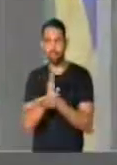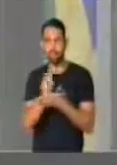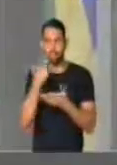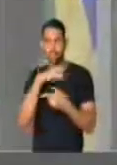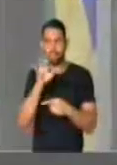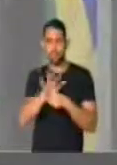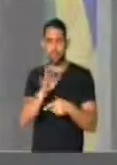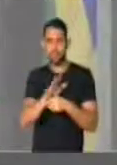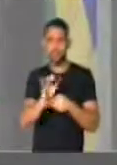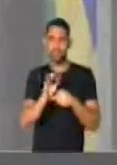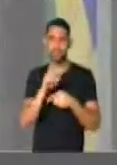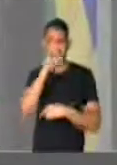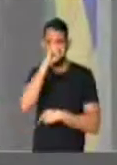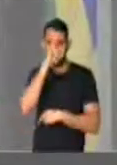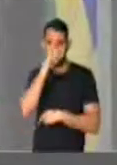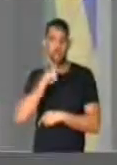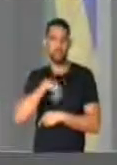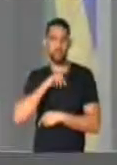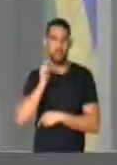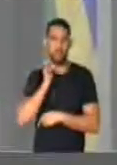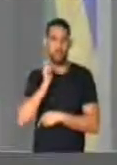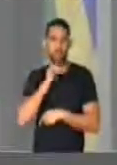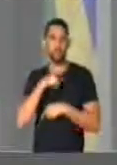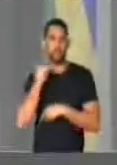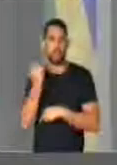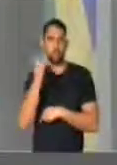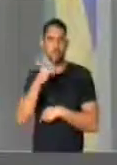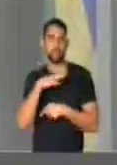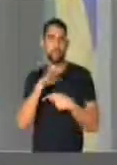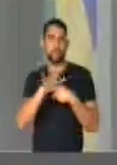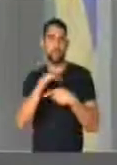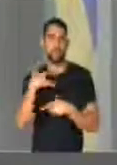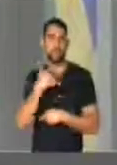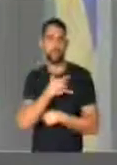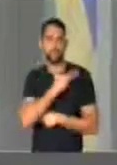essas instituições que são fundamentais para o SUS, para a saúde pública no Brasil. Muito obrigado.